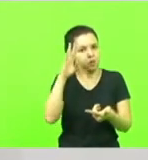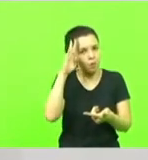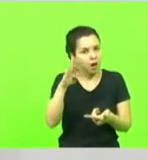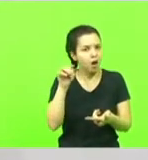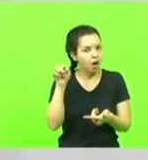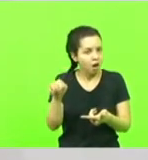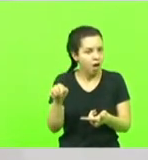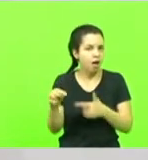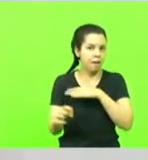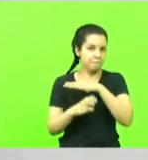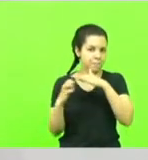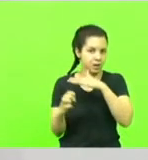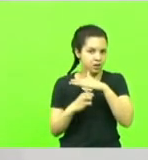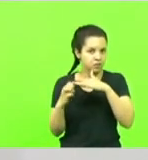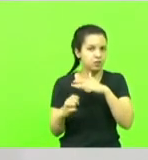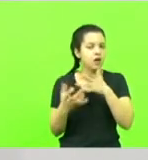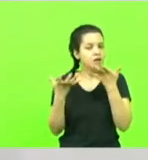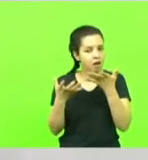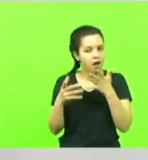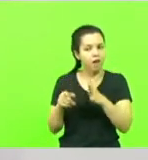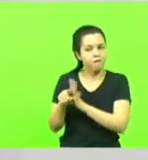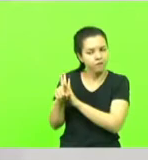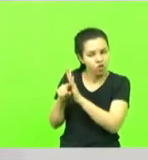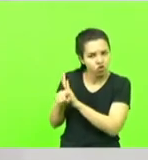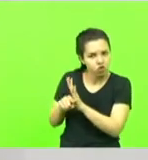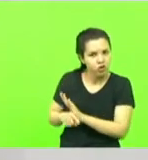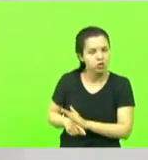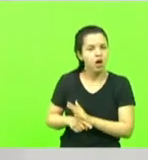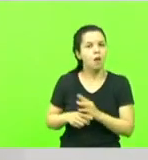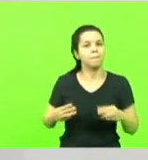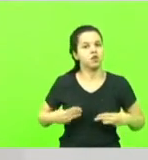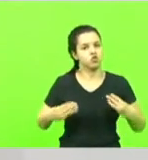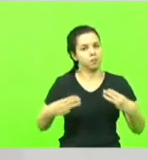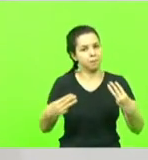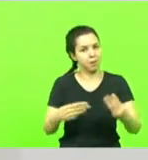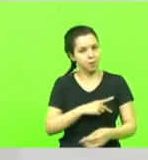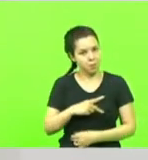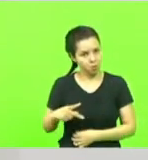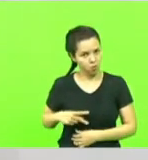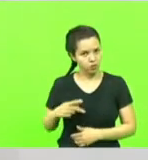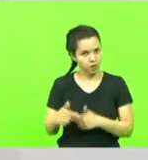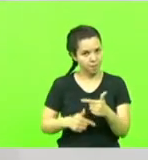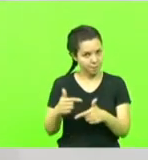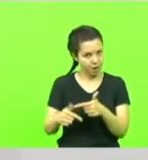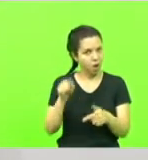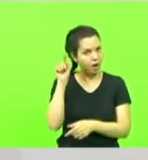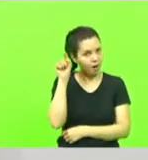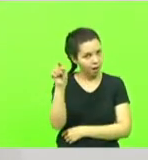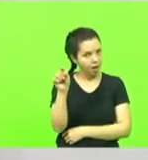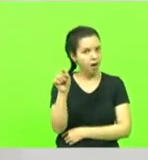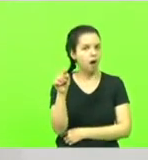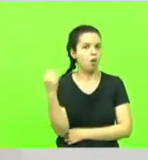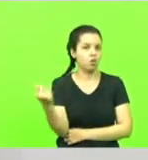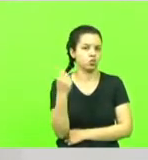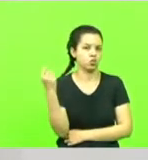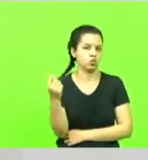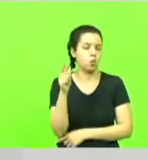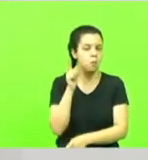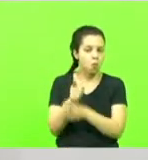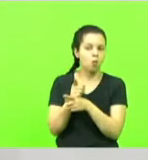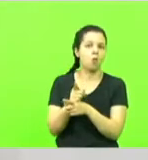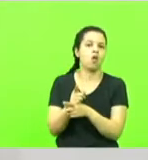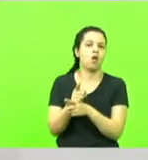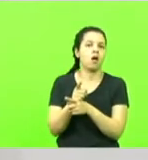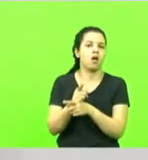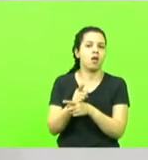vazado, apoia a investigação aberta pelo Ministério Público do Trabalho do Rio Grande do Sul para determinar a verdadeira origem da